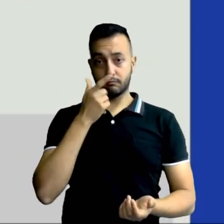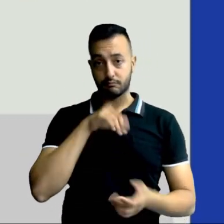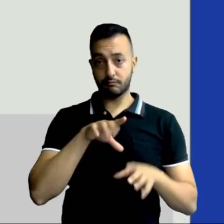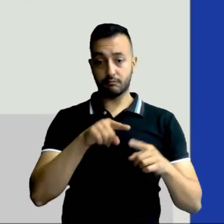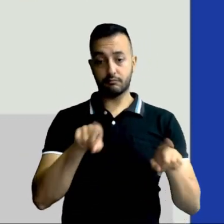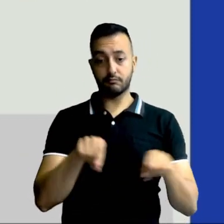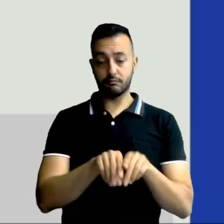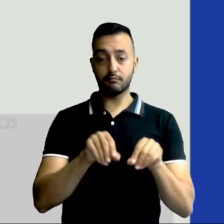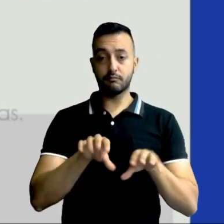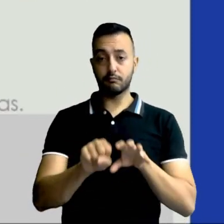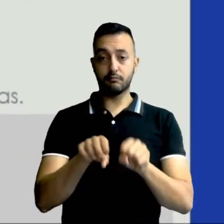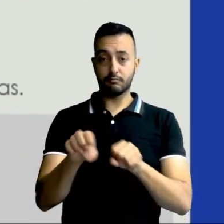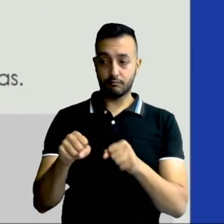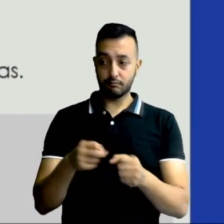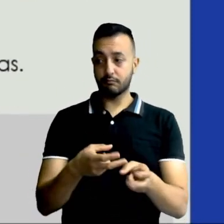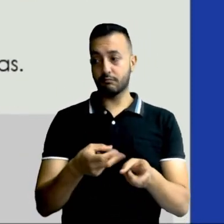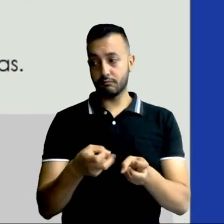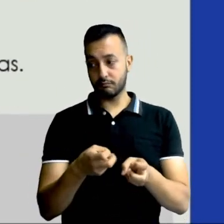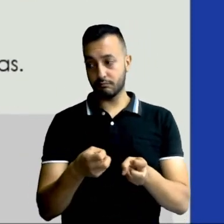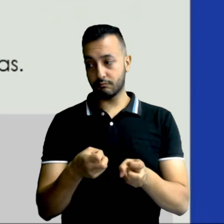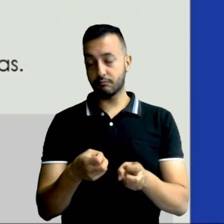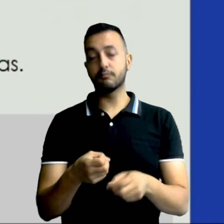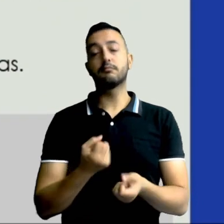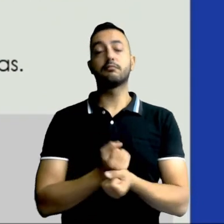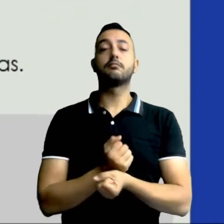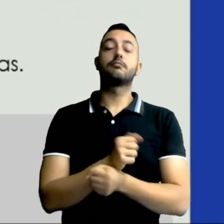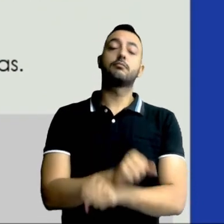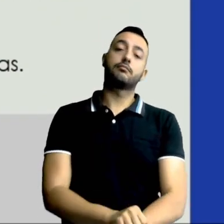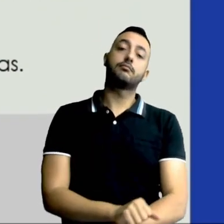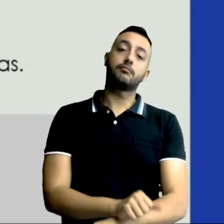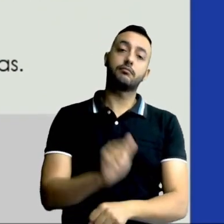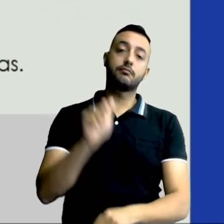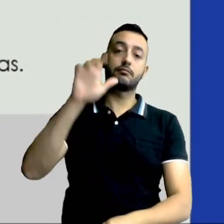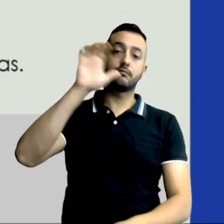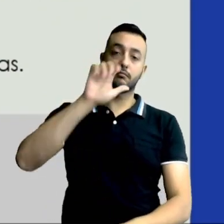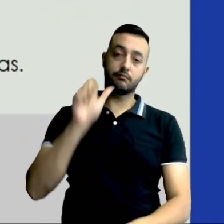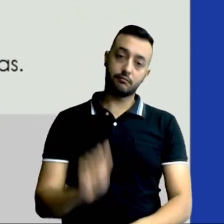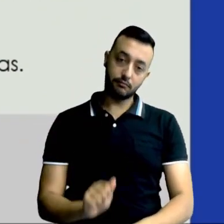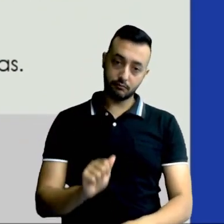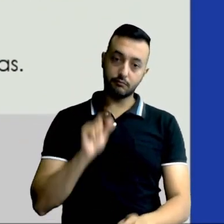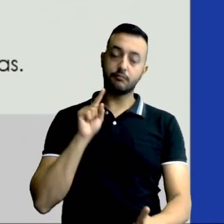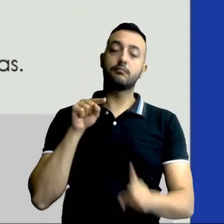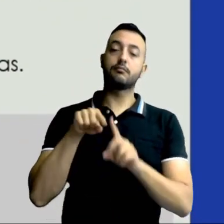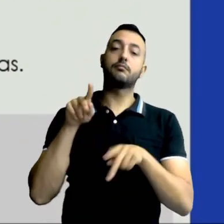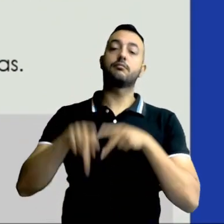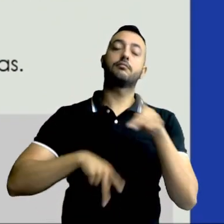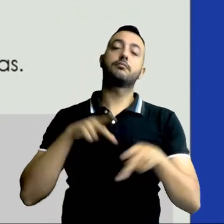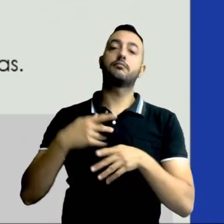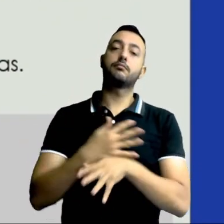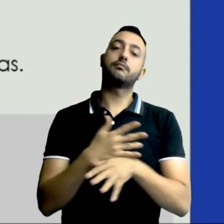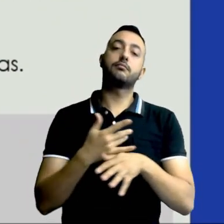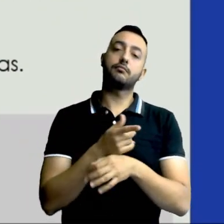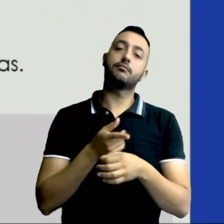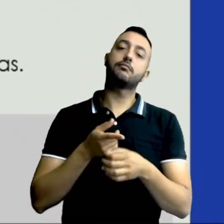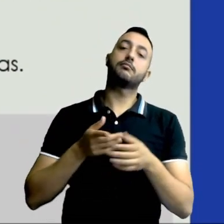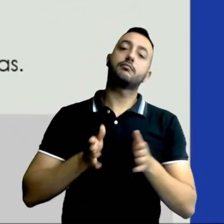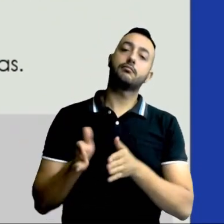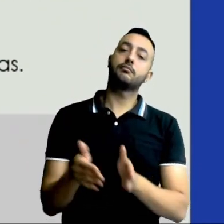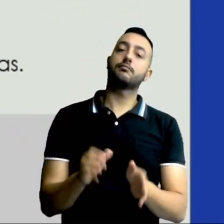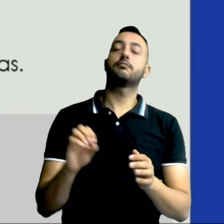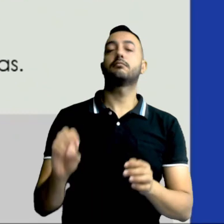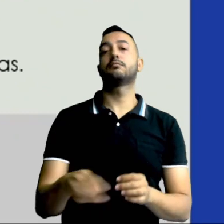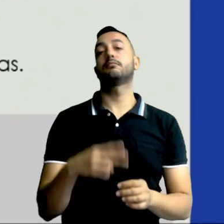para povoar administrar e explorar escravos trazidos da África Qual a finalidade de povoar as cidades ribeirinhas